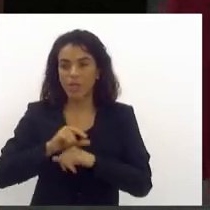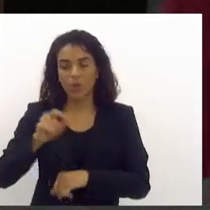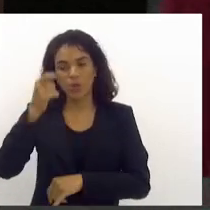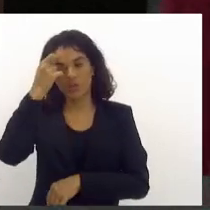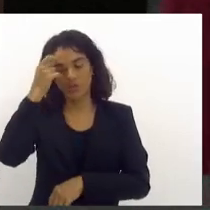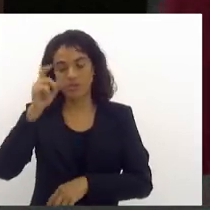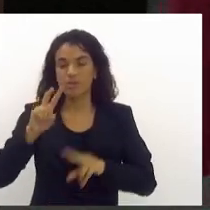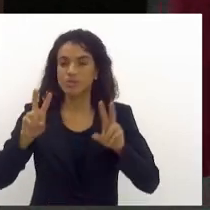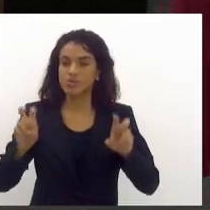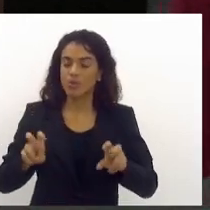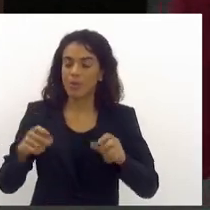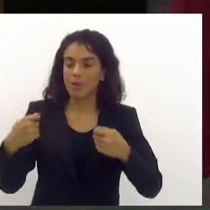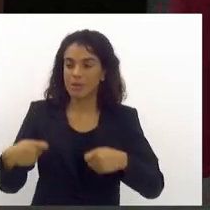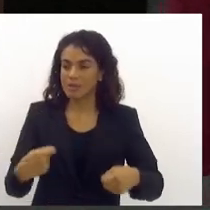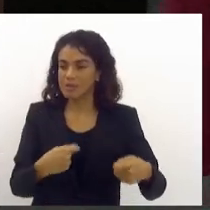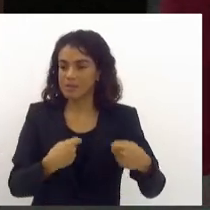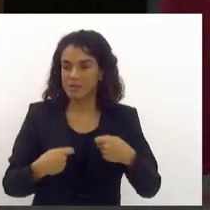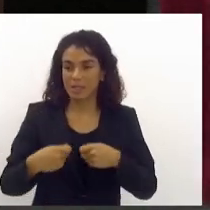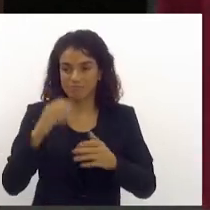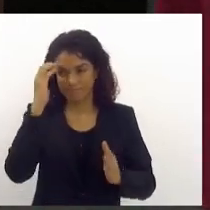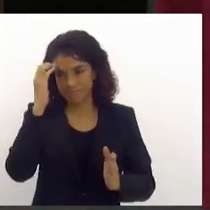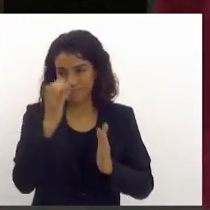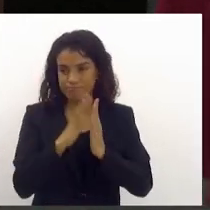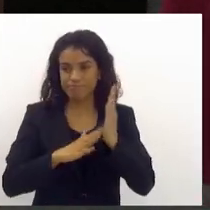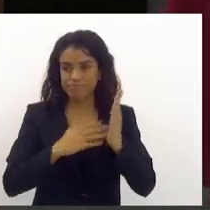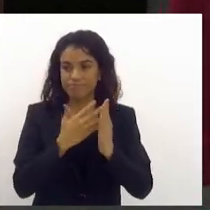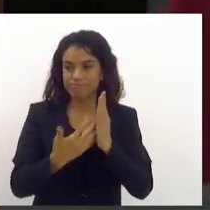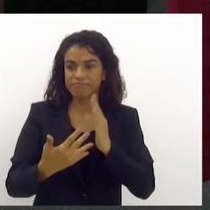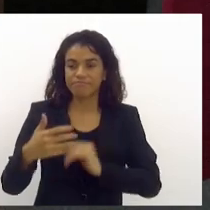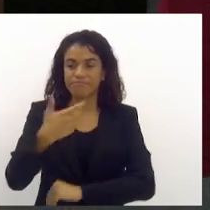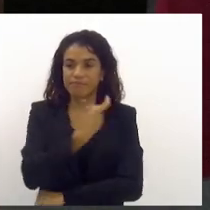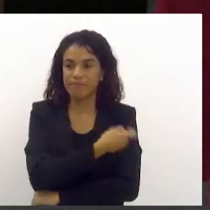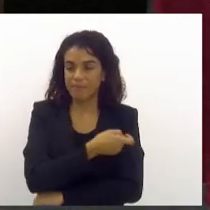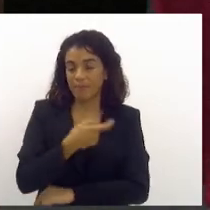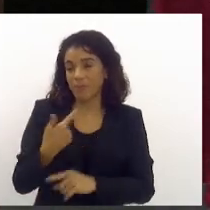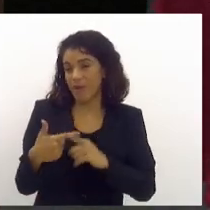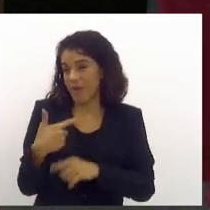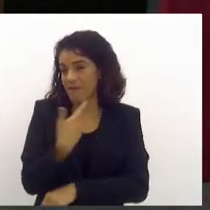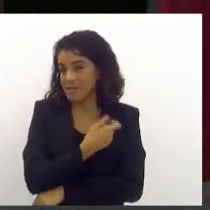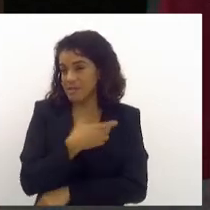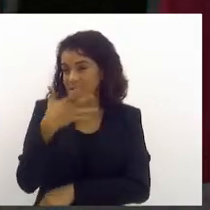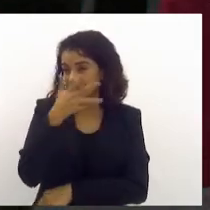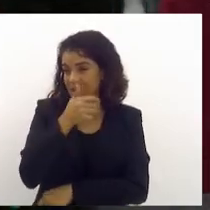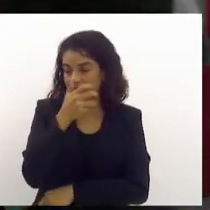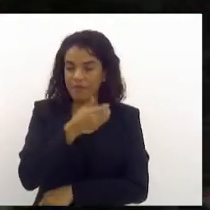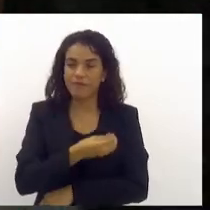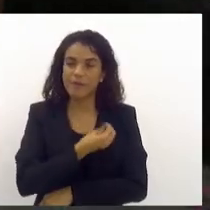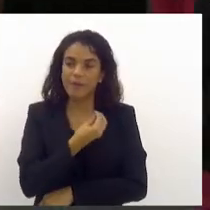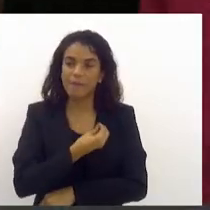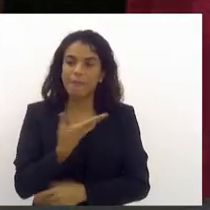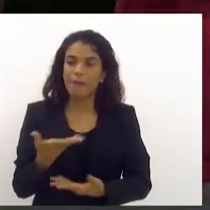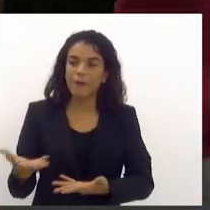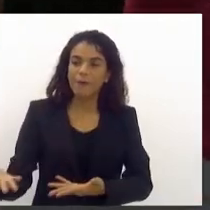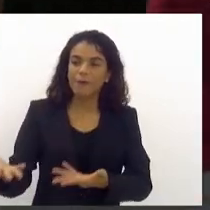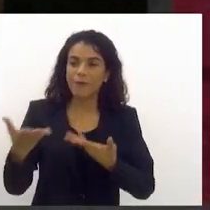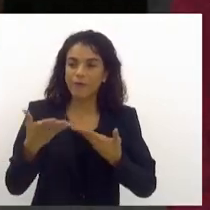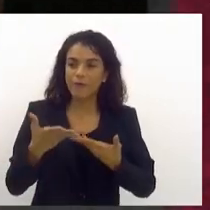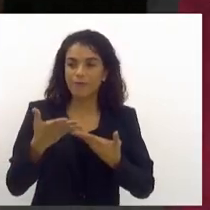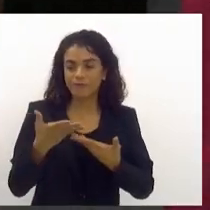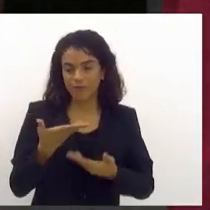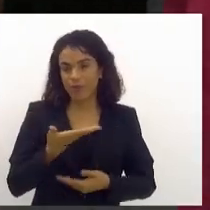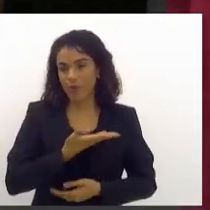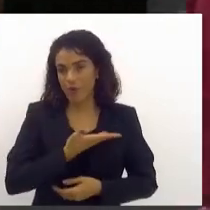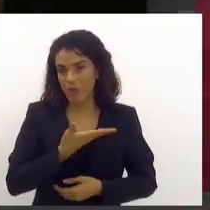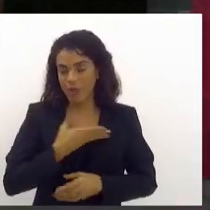sobre a cobertura vacinal em nosso estado. Afinal, as vacinas salvam vidas, como sabemos. Então, quero aproveitar para convidar os nobres colegas e